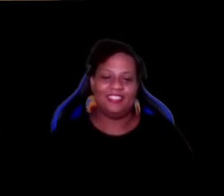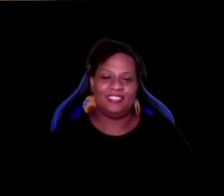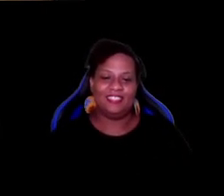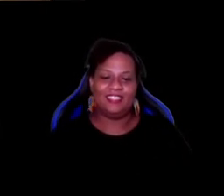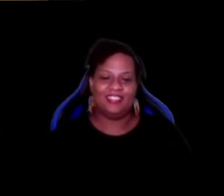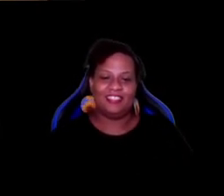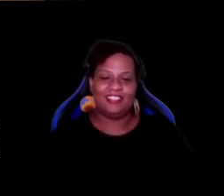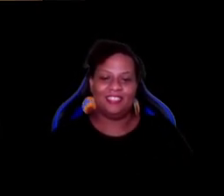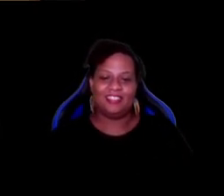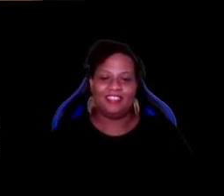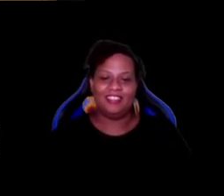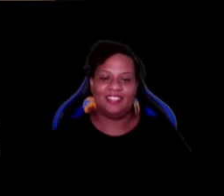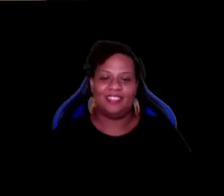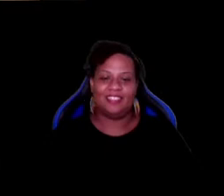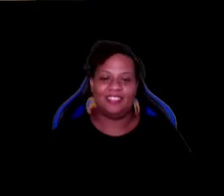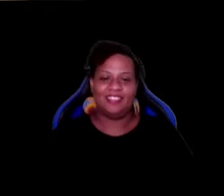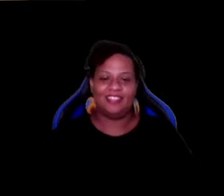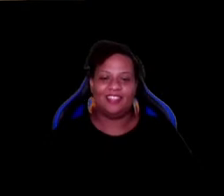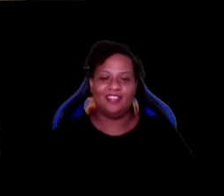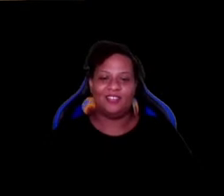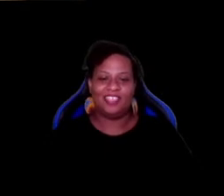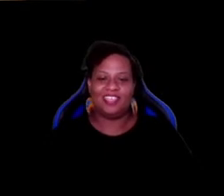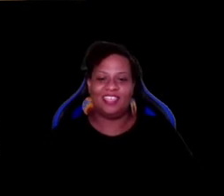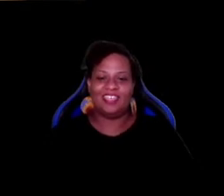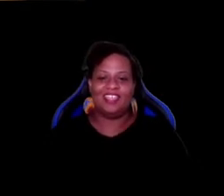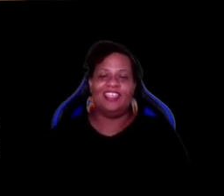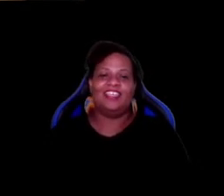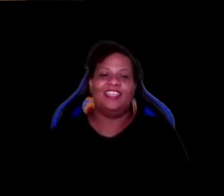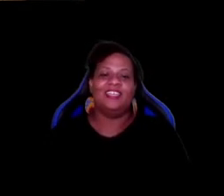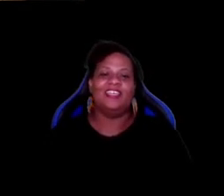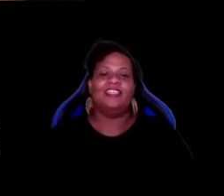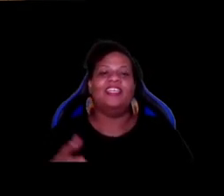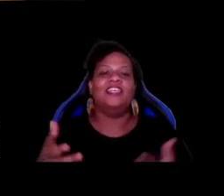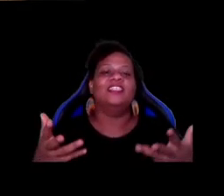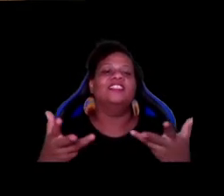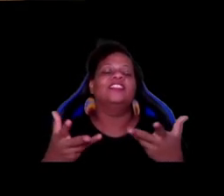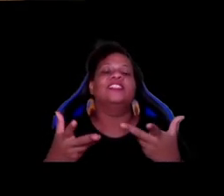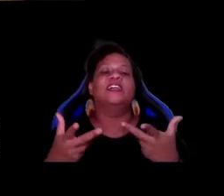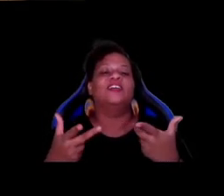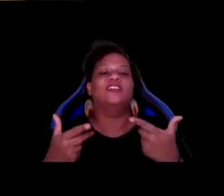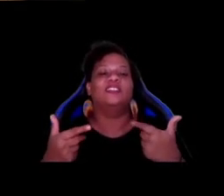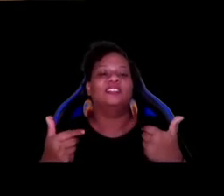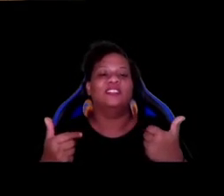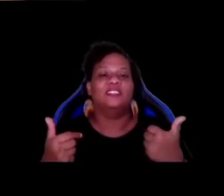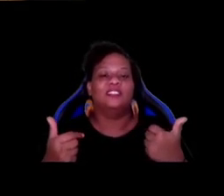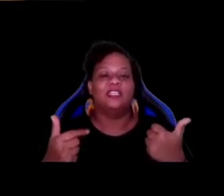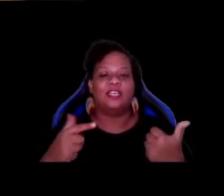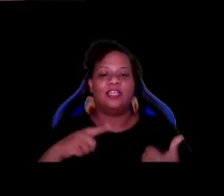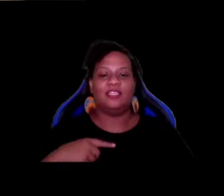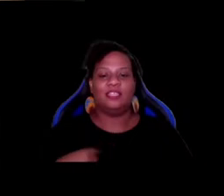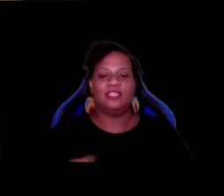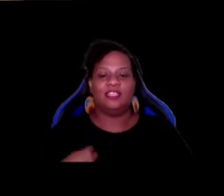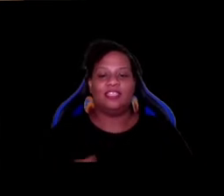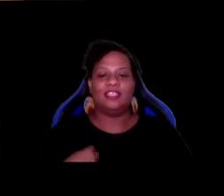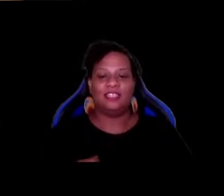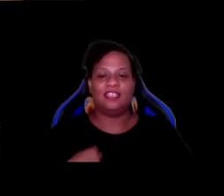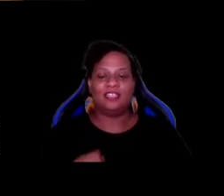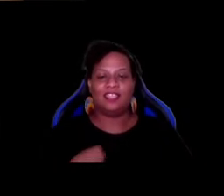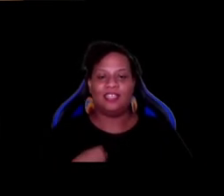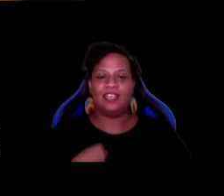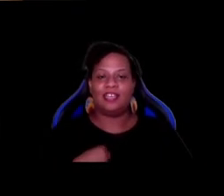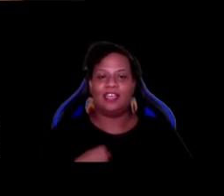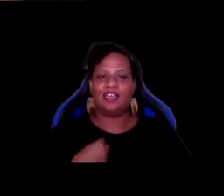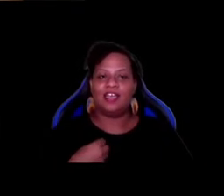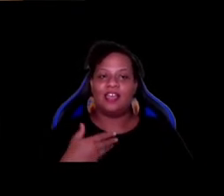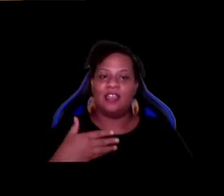tem pessoas, né, tem meninas também extraordinárias que estão, né, fazendo